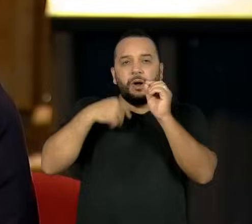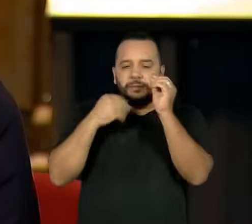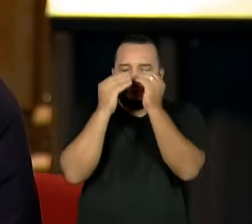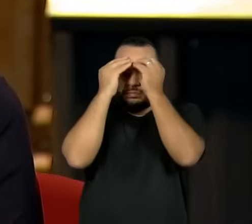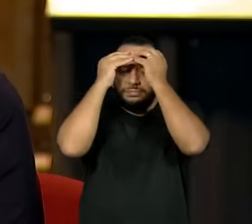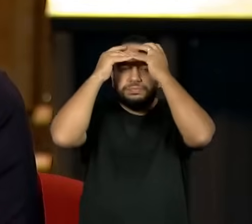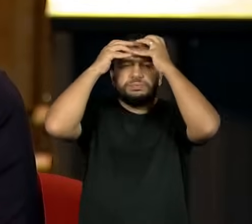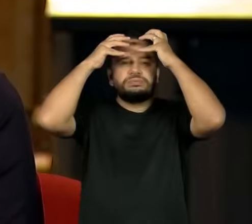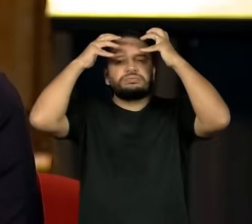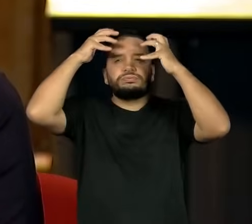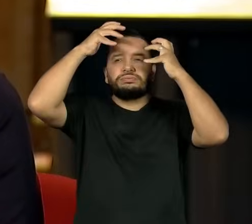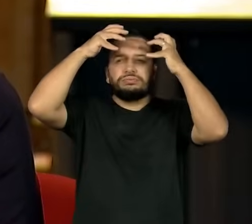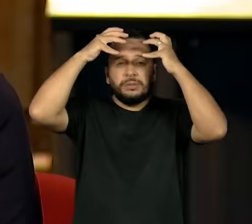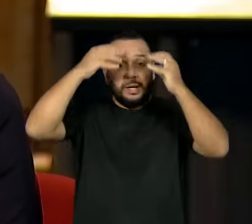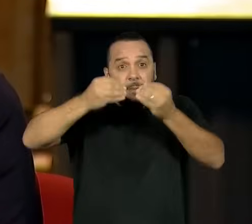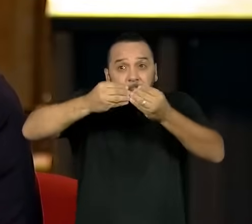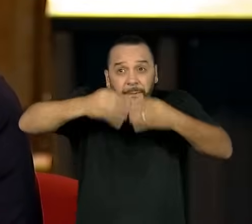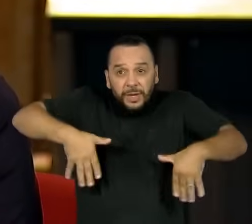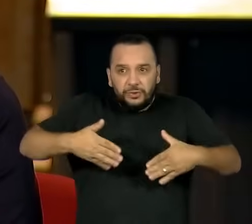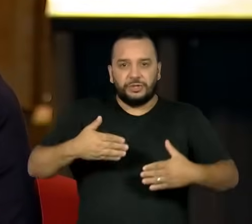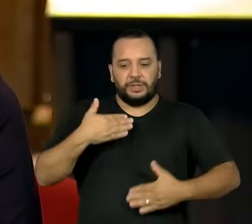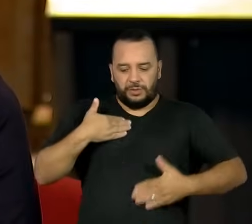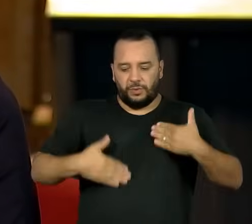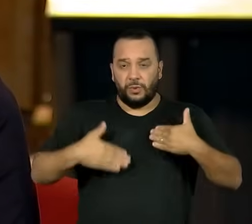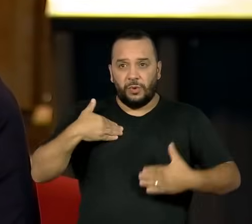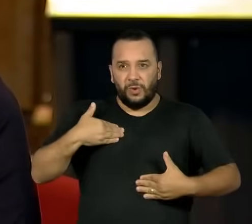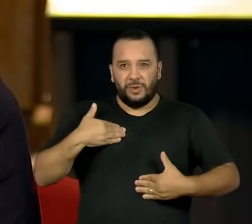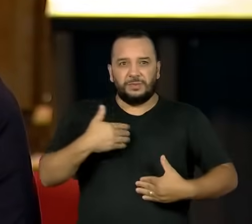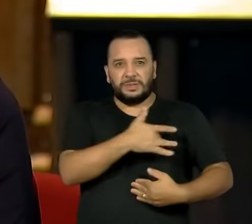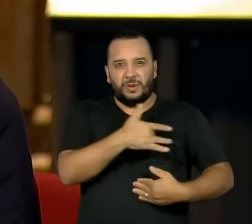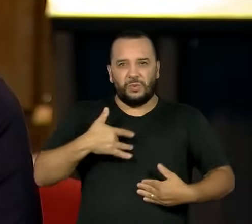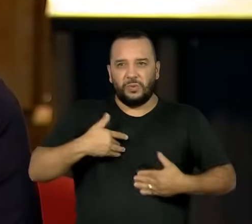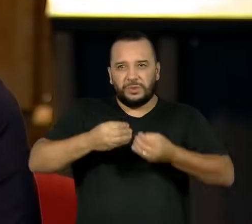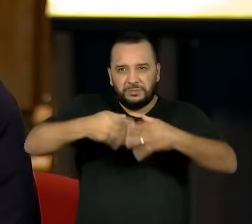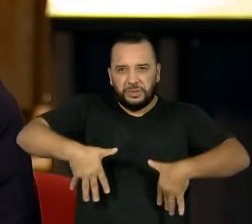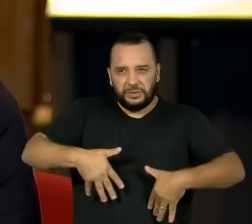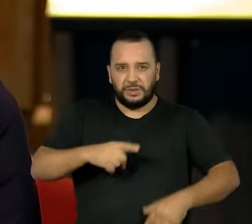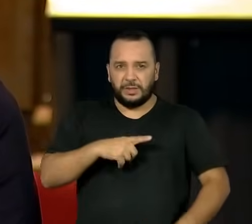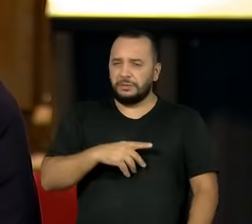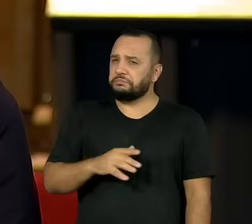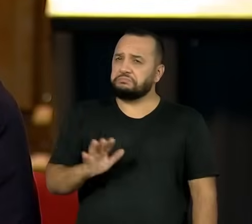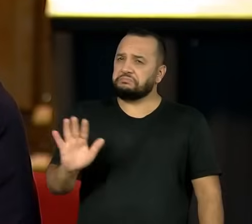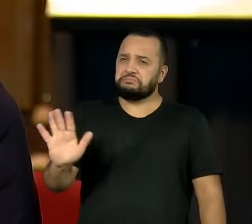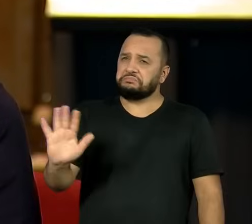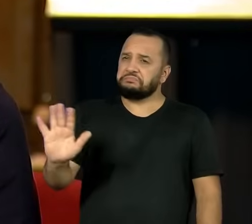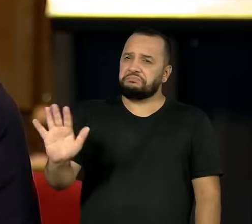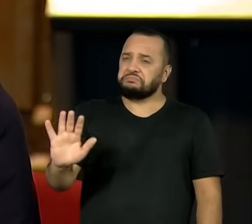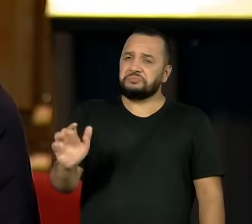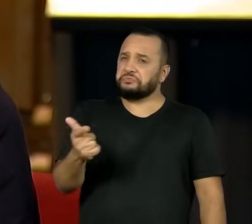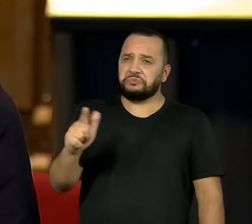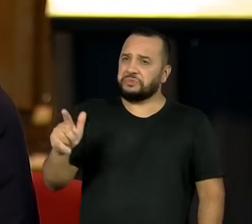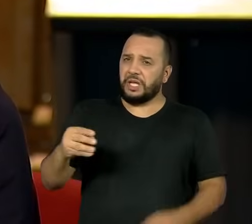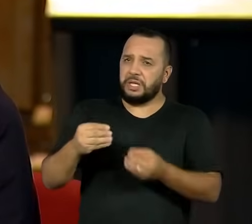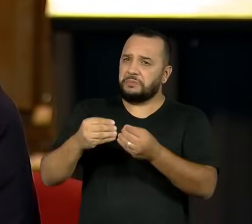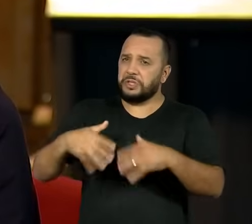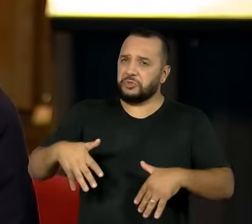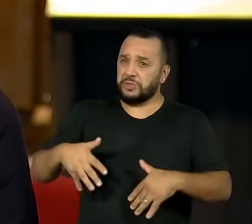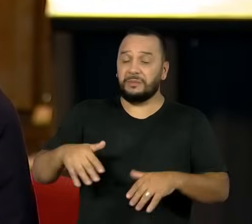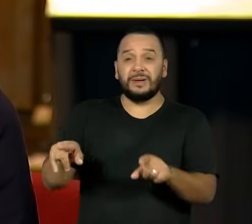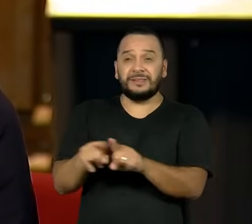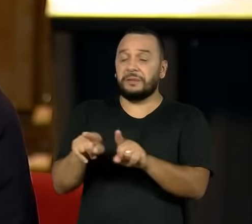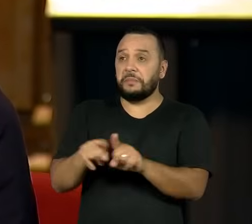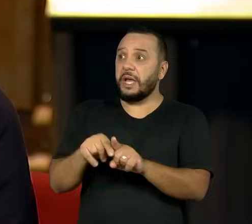saúde? Hoje a gente não tem evidência de dano, mas também não tem evidência de